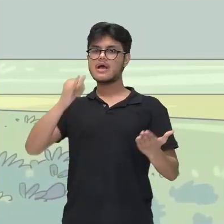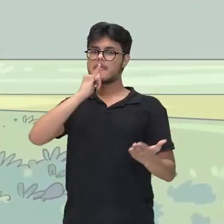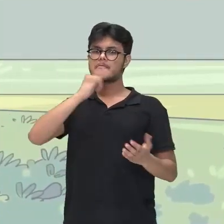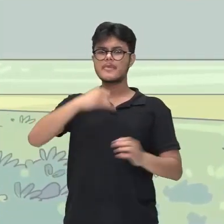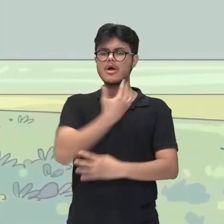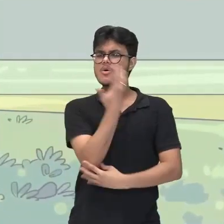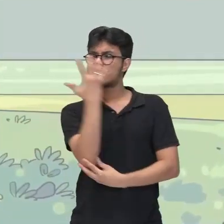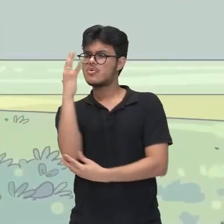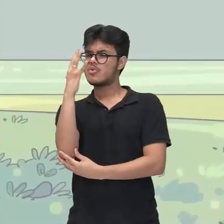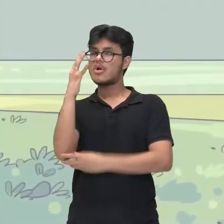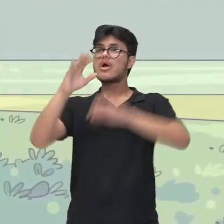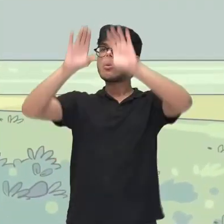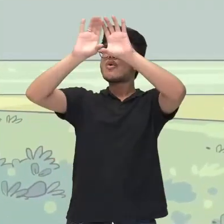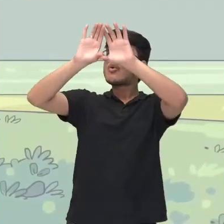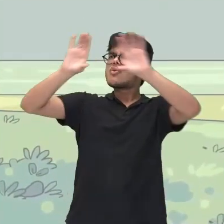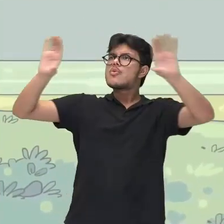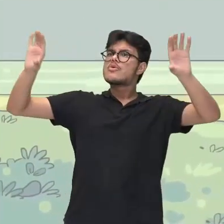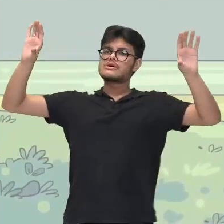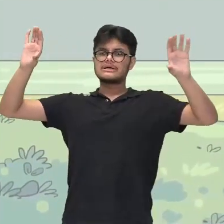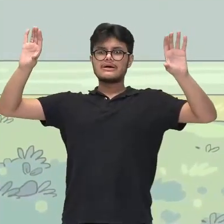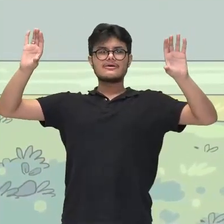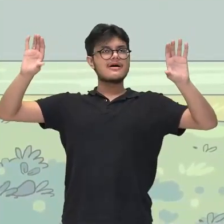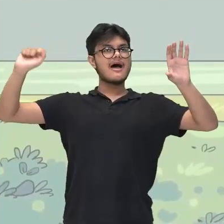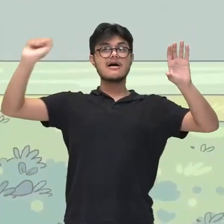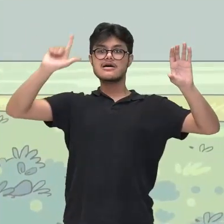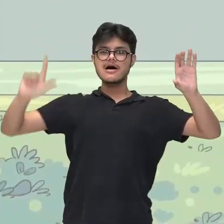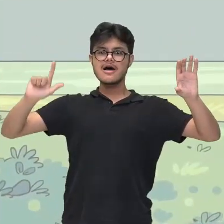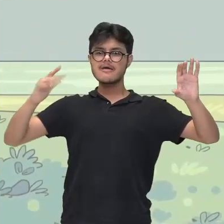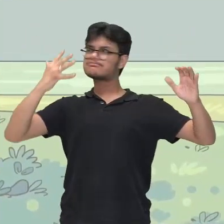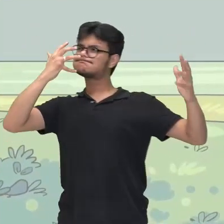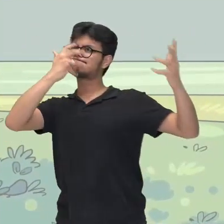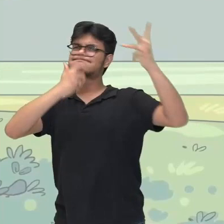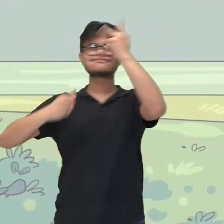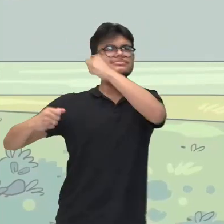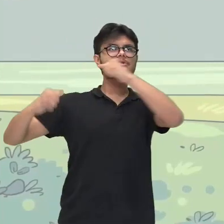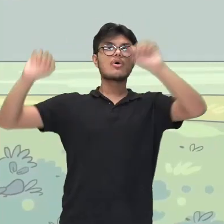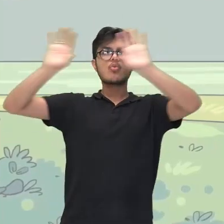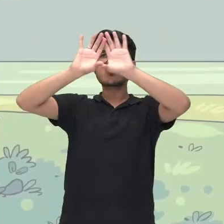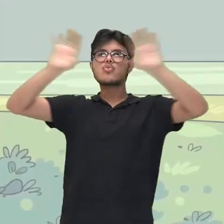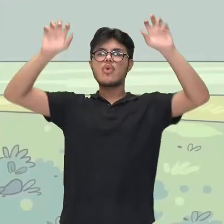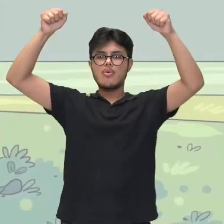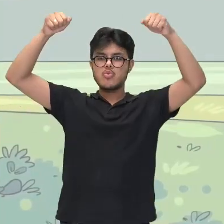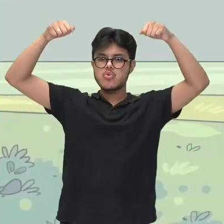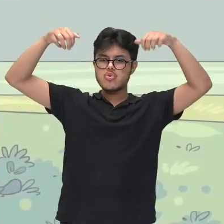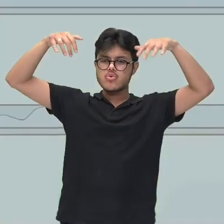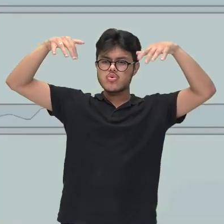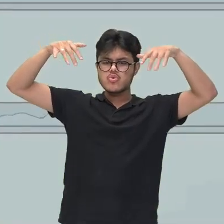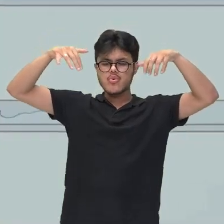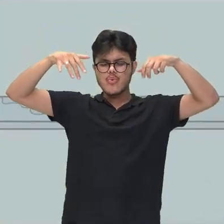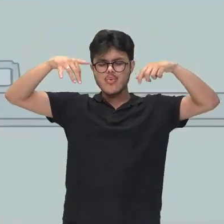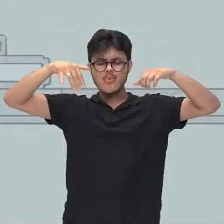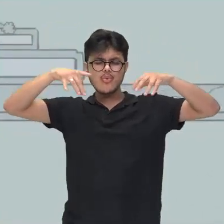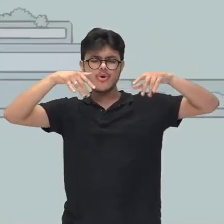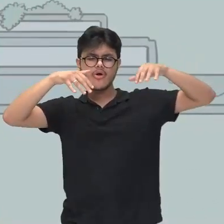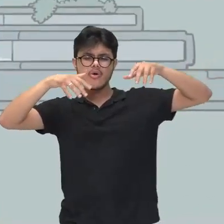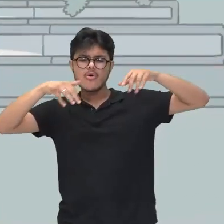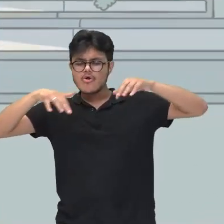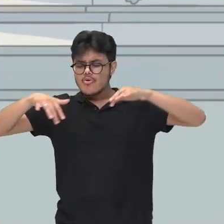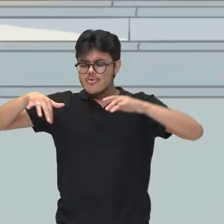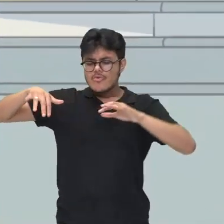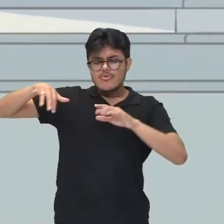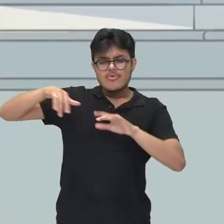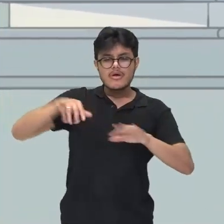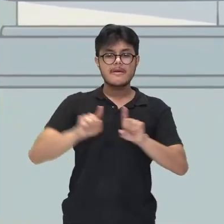o céu retalhava-se em tacos azuis e a chuva descia preguiçosa e vaga. Entretanto,